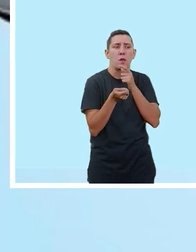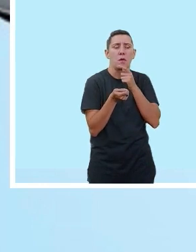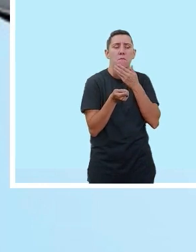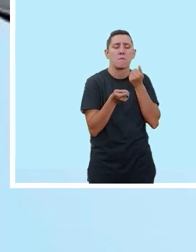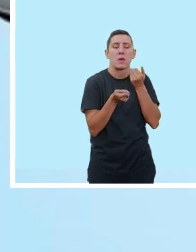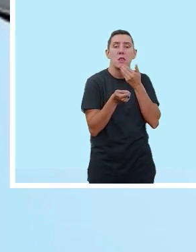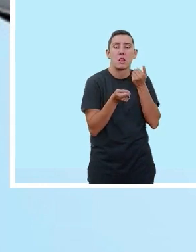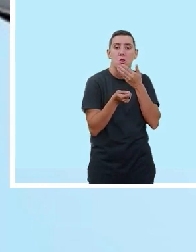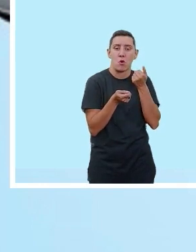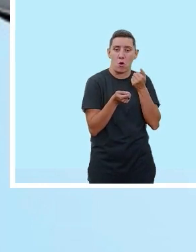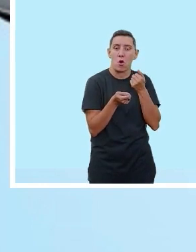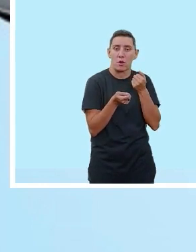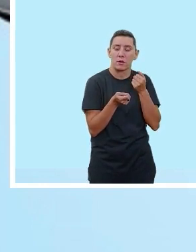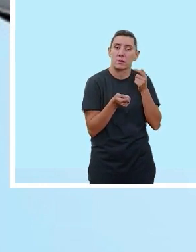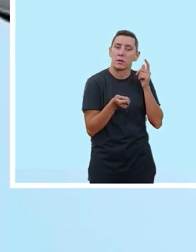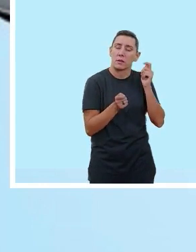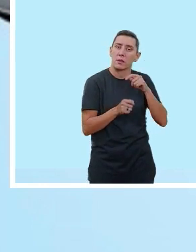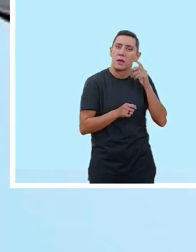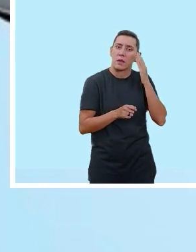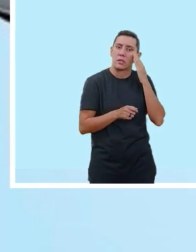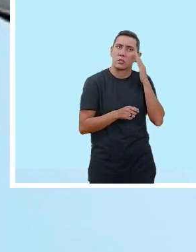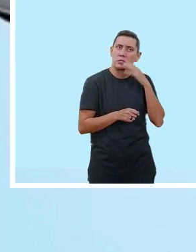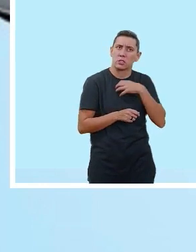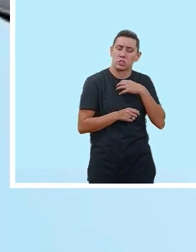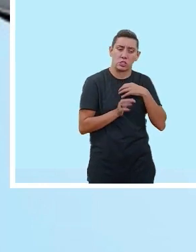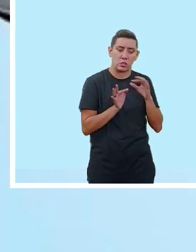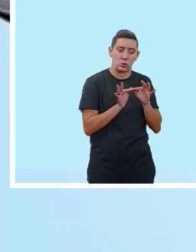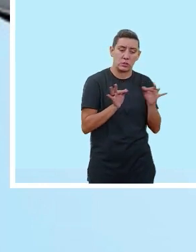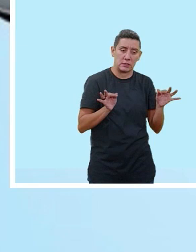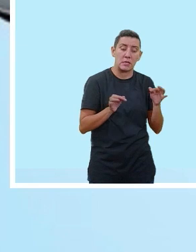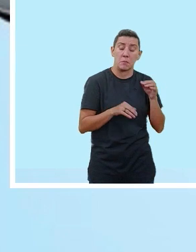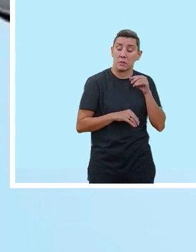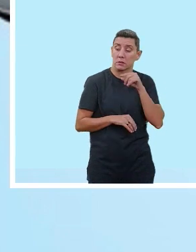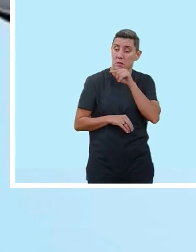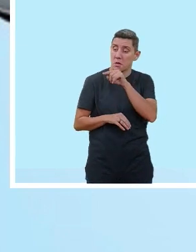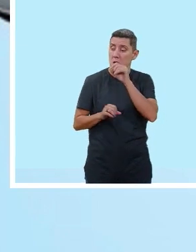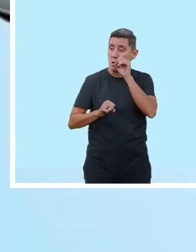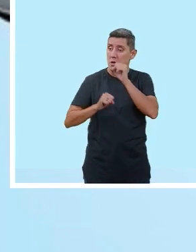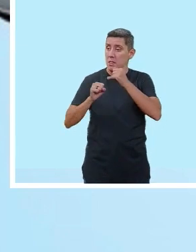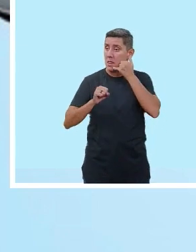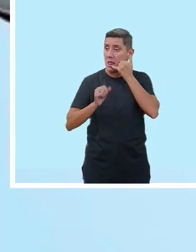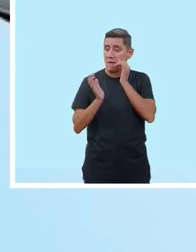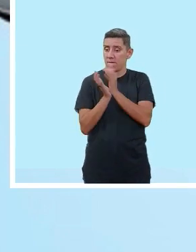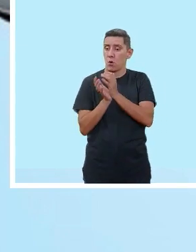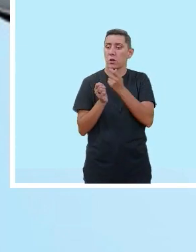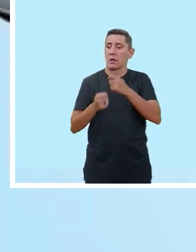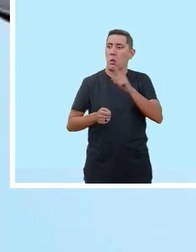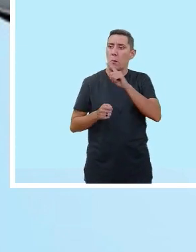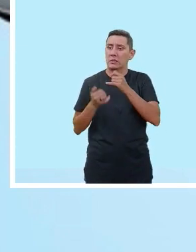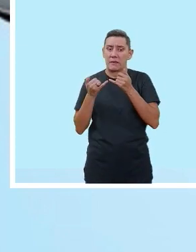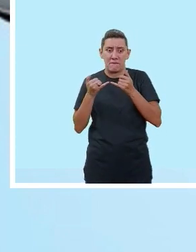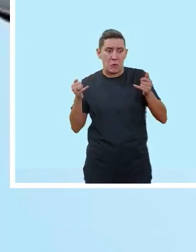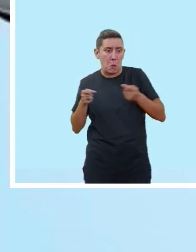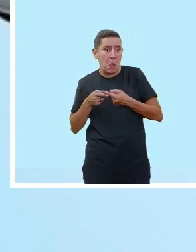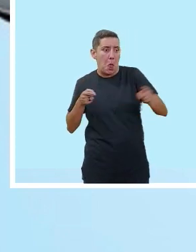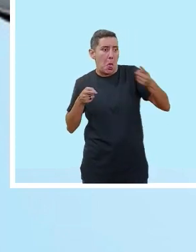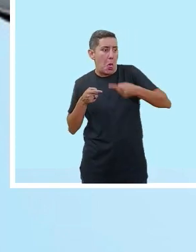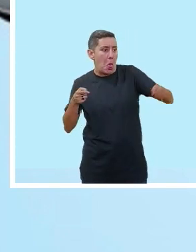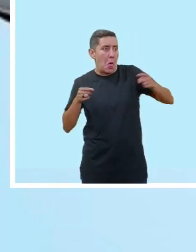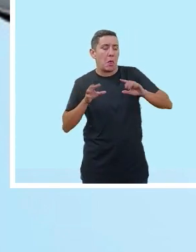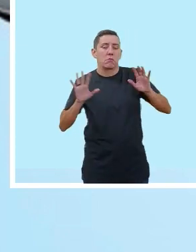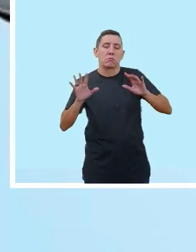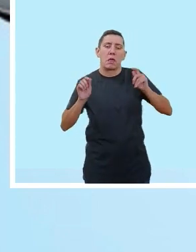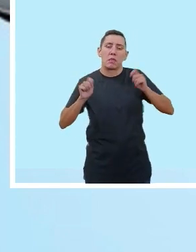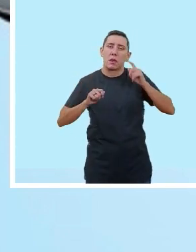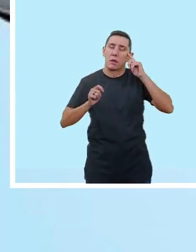soluções modulares, permitindo com que a operadora cresça de forma ordenada, né? Então esses são os dois tópicos